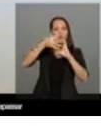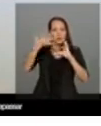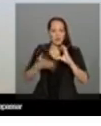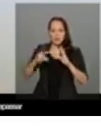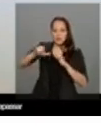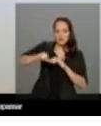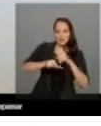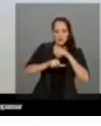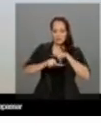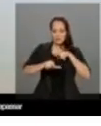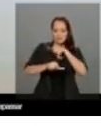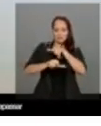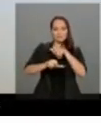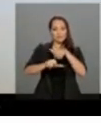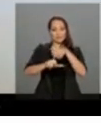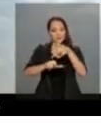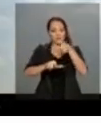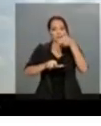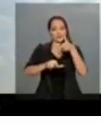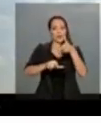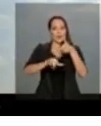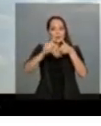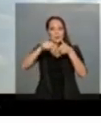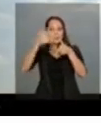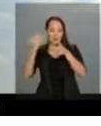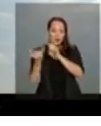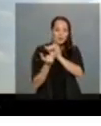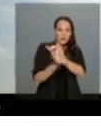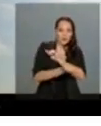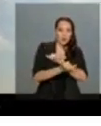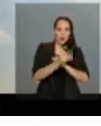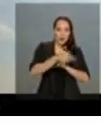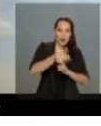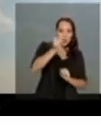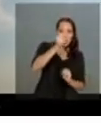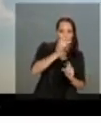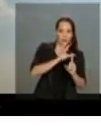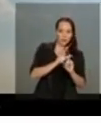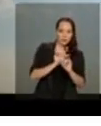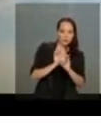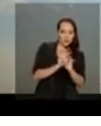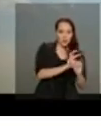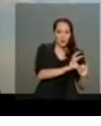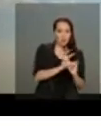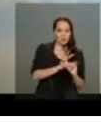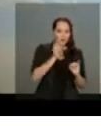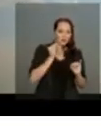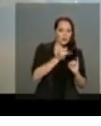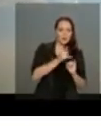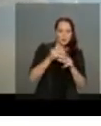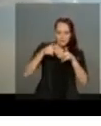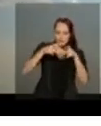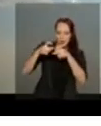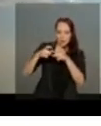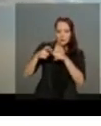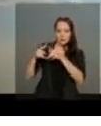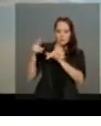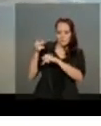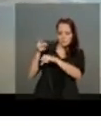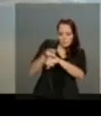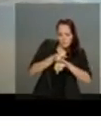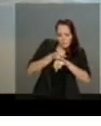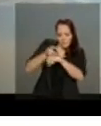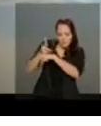aeronave interceptada e repassar aos órgãos de controle de tráfego, o caçador realiza a foto e filmagem do